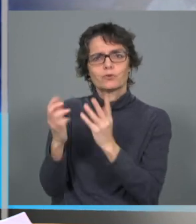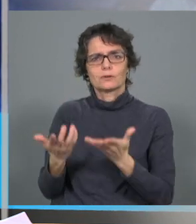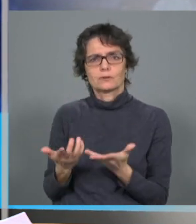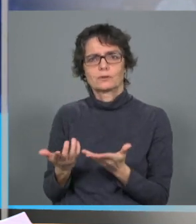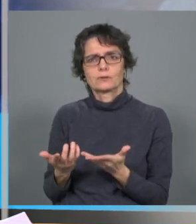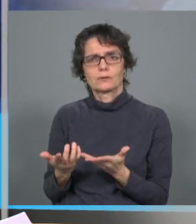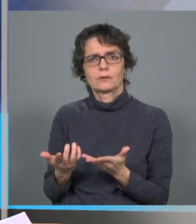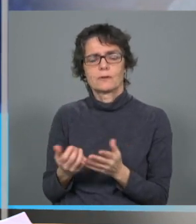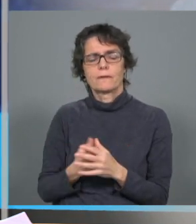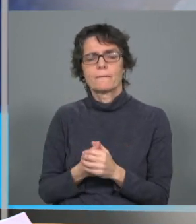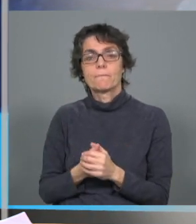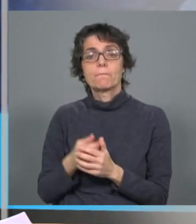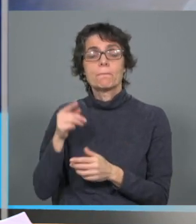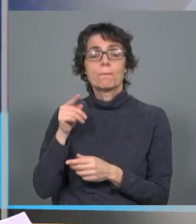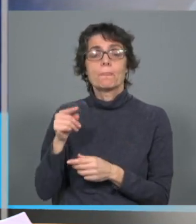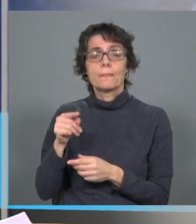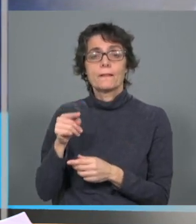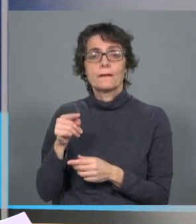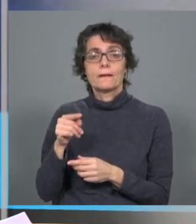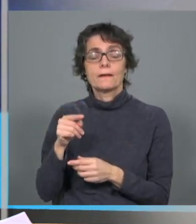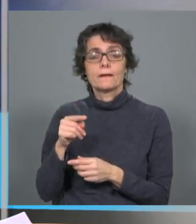das coisas que logo no princípio